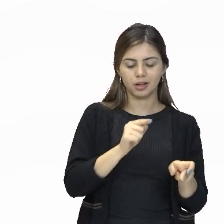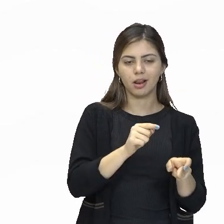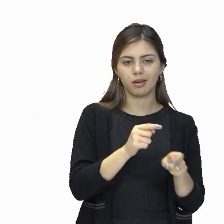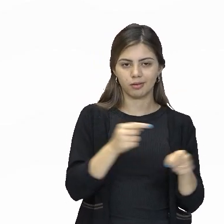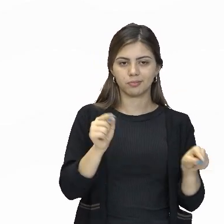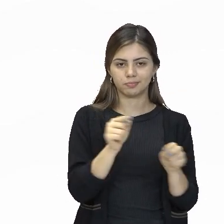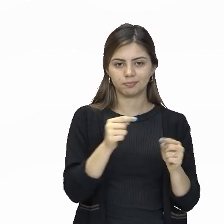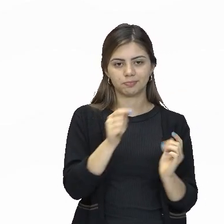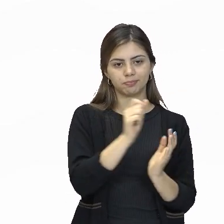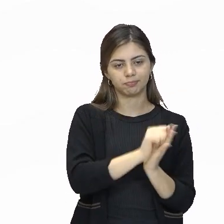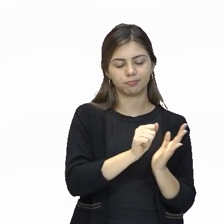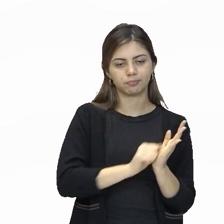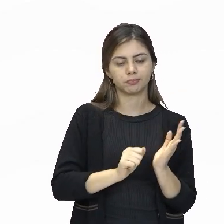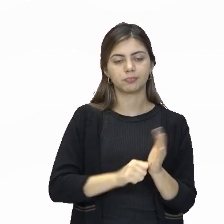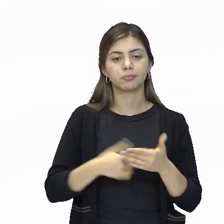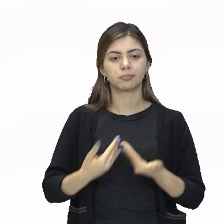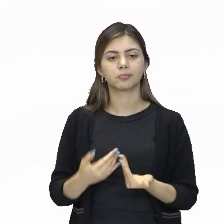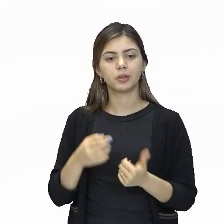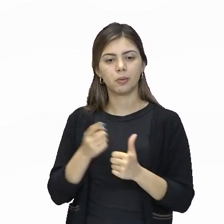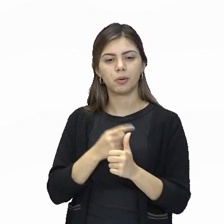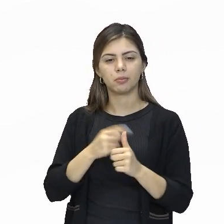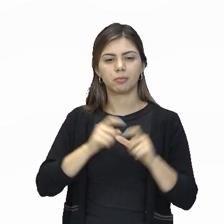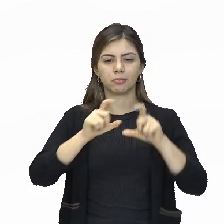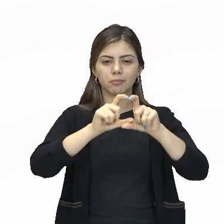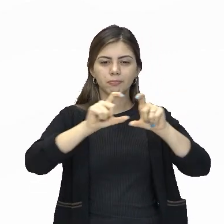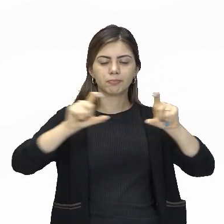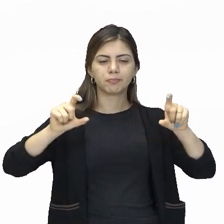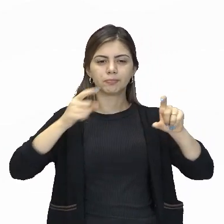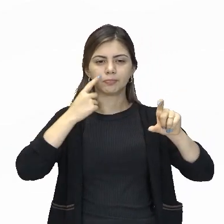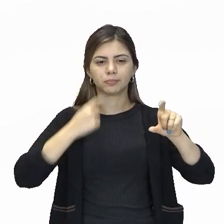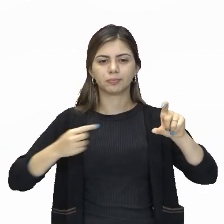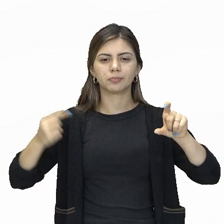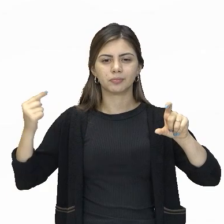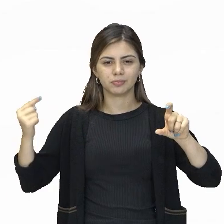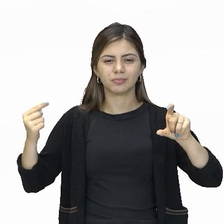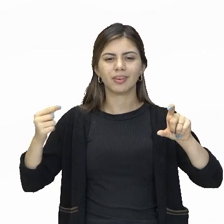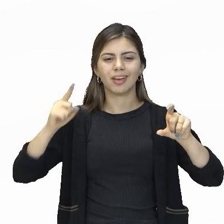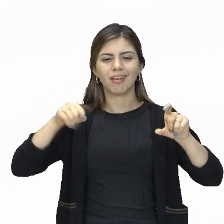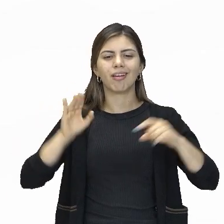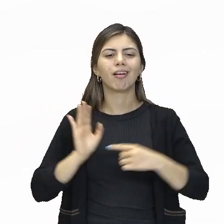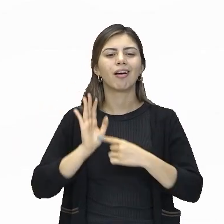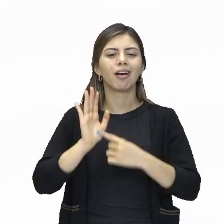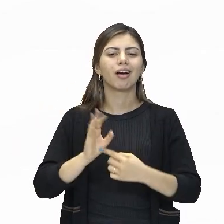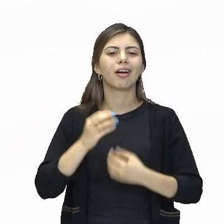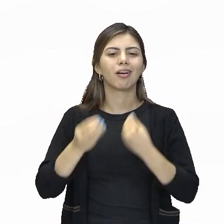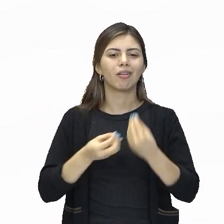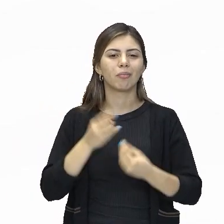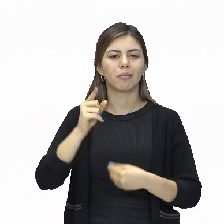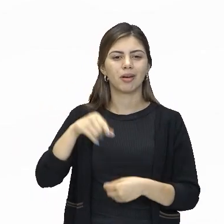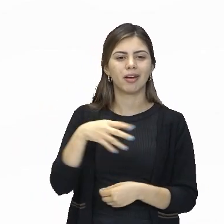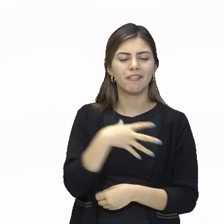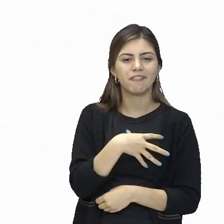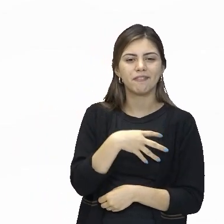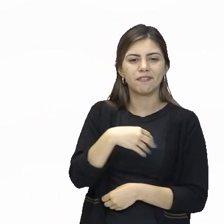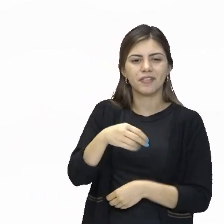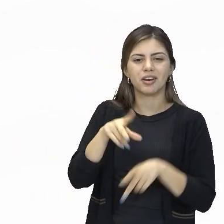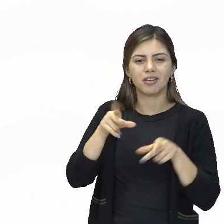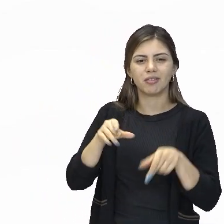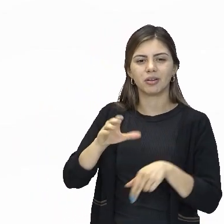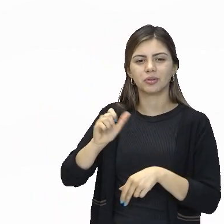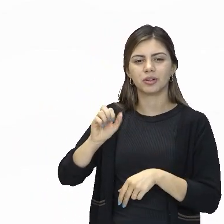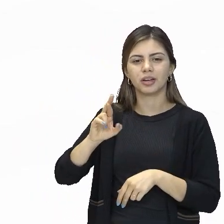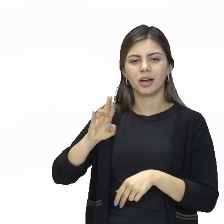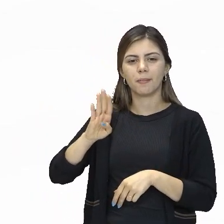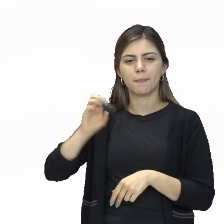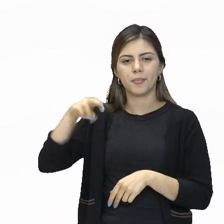poesia, tá? E aí na primeira estrofe ele se apresenta como filho do carbono e